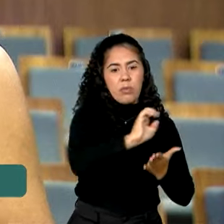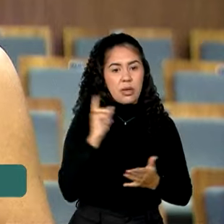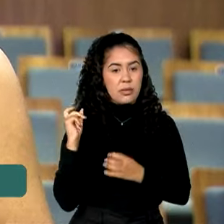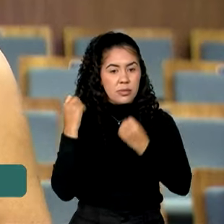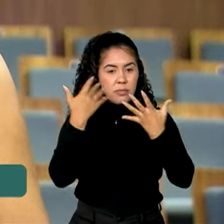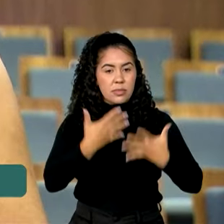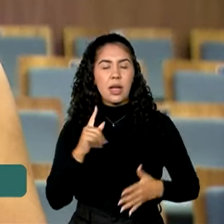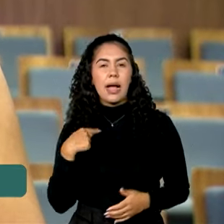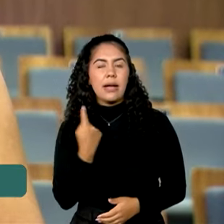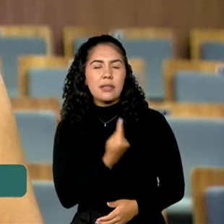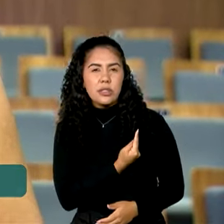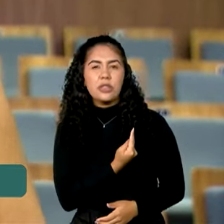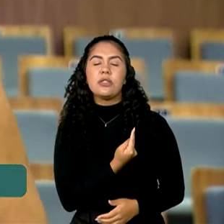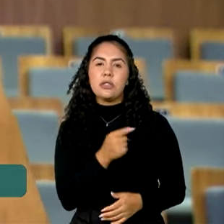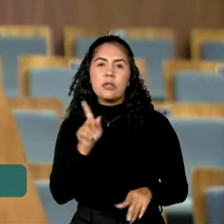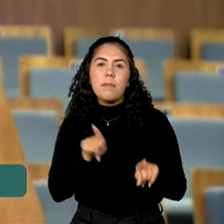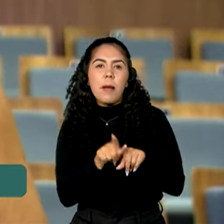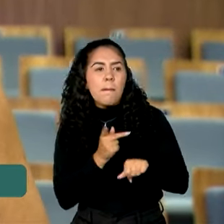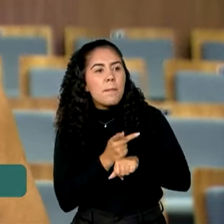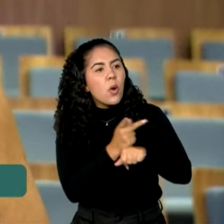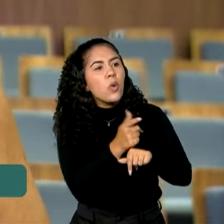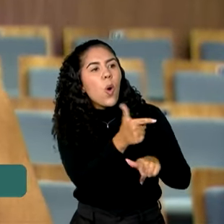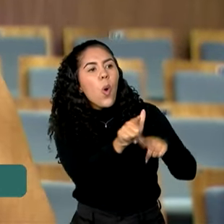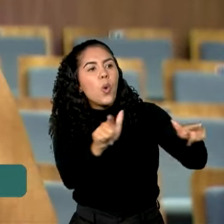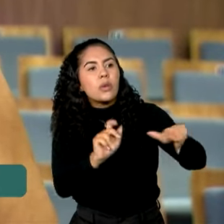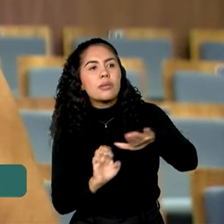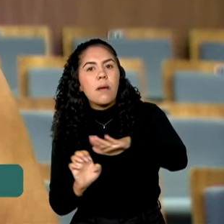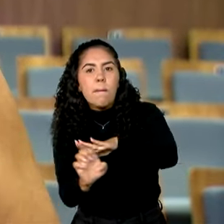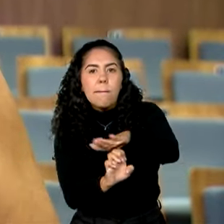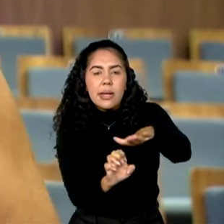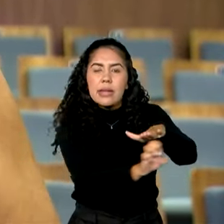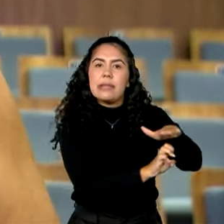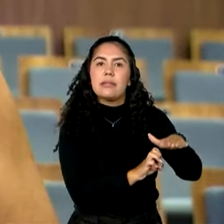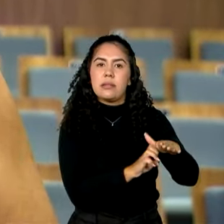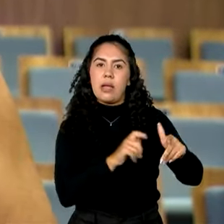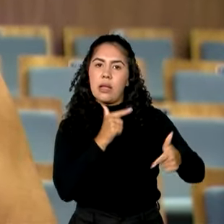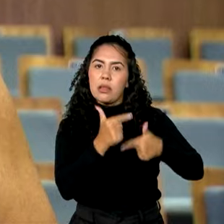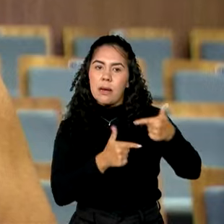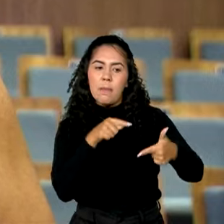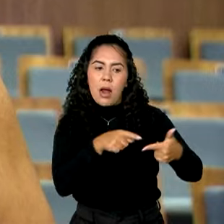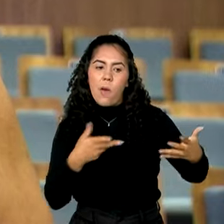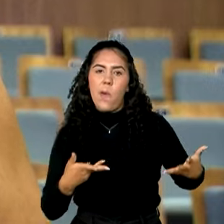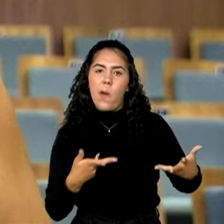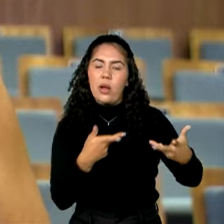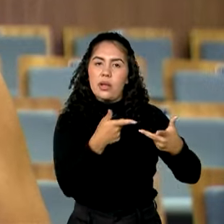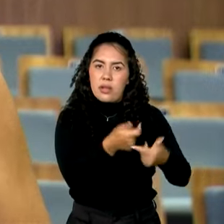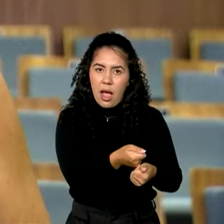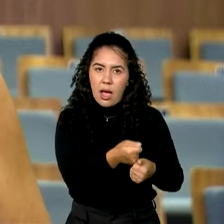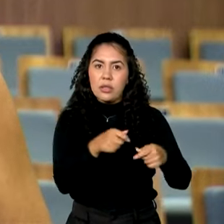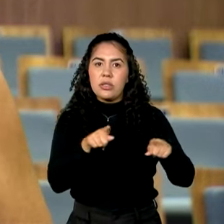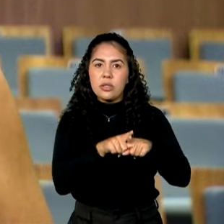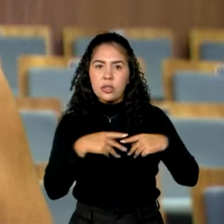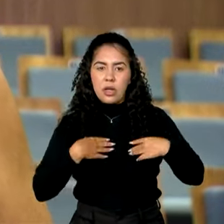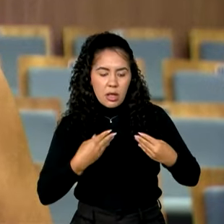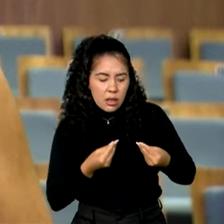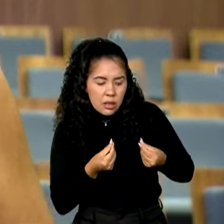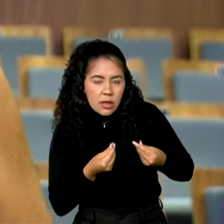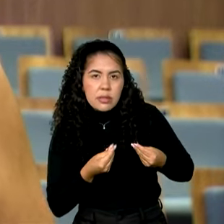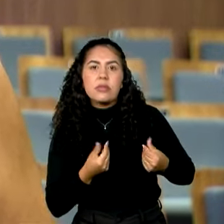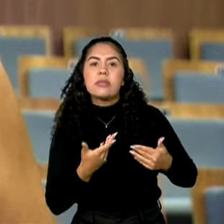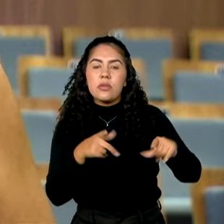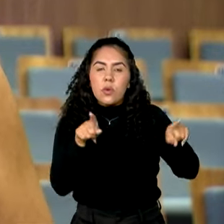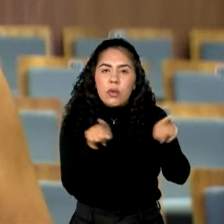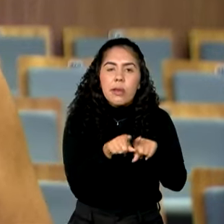nós procuramos também empresas que trabalhem melhor com essa qualidade de tanto de tecido